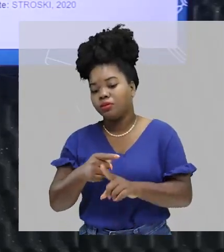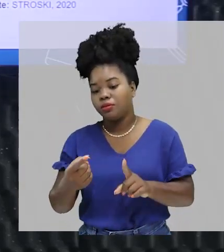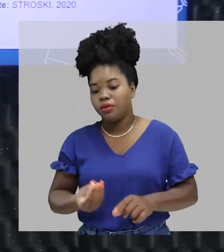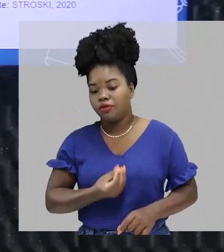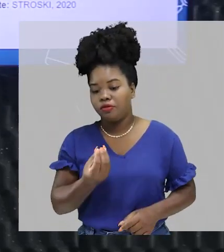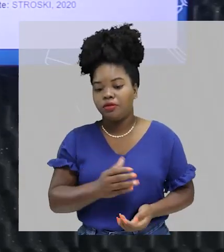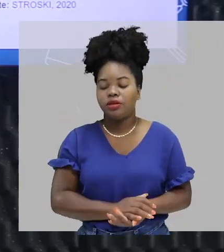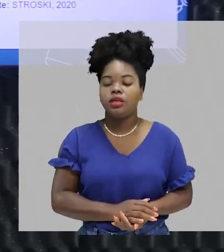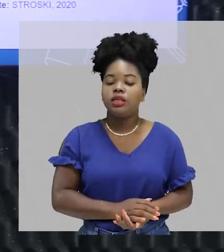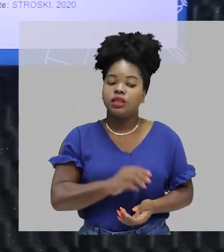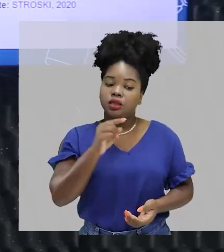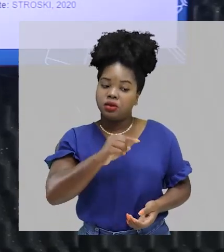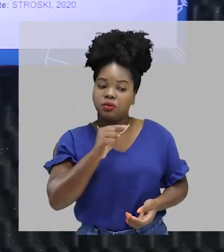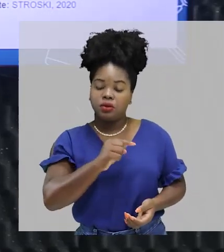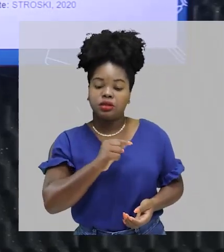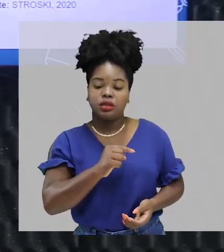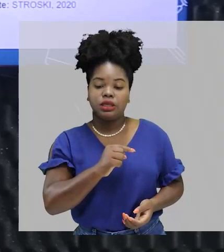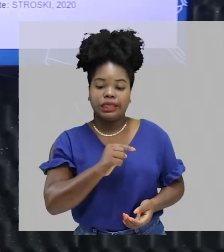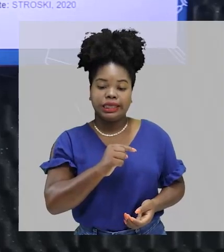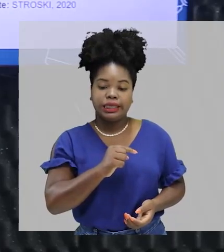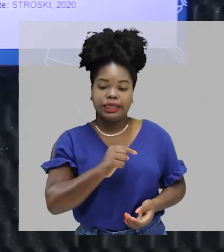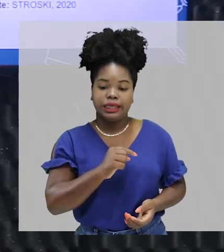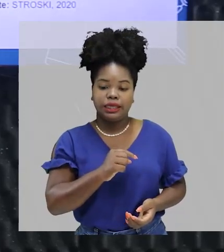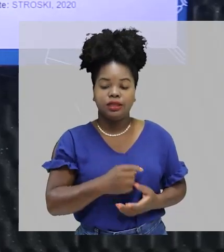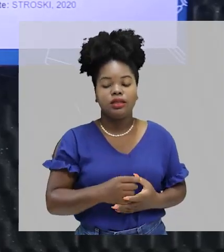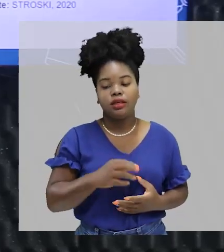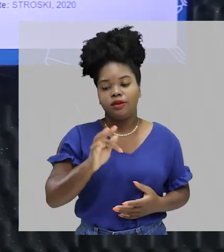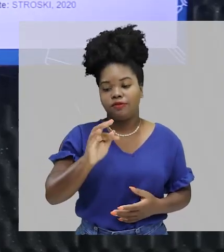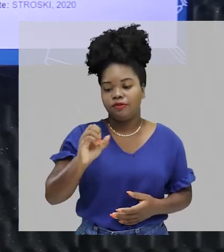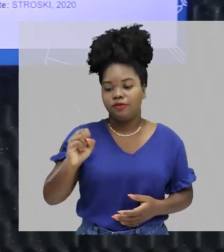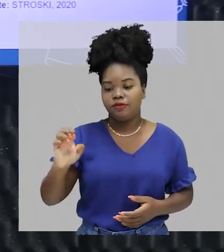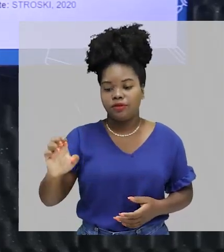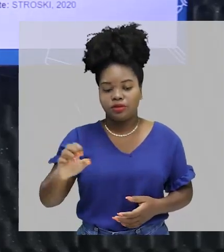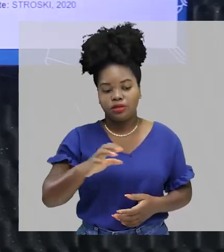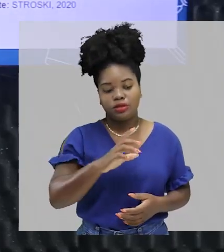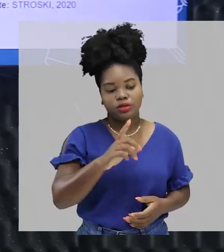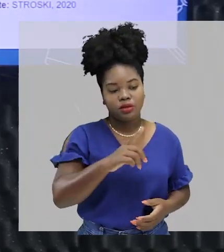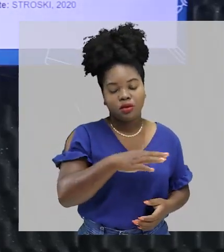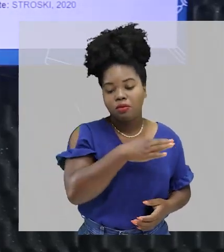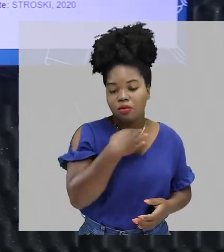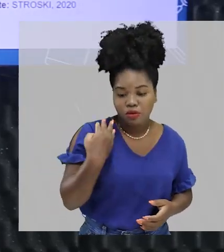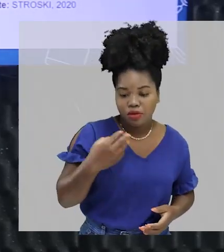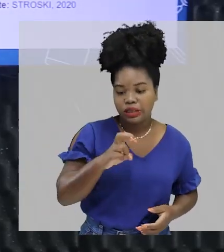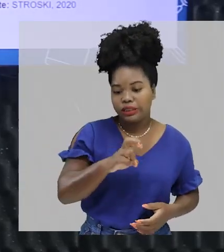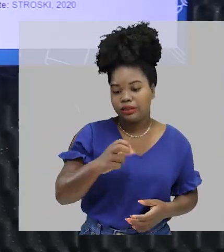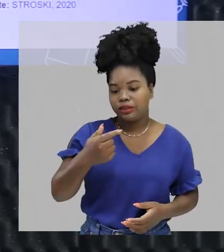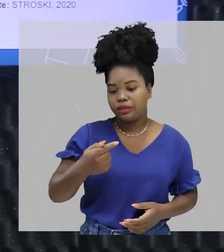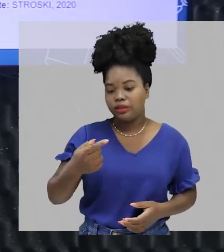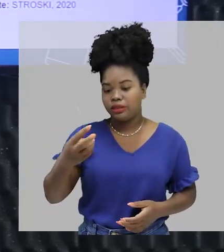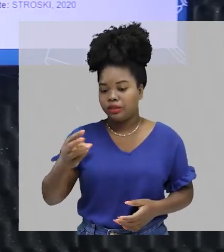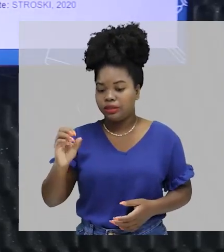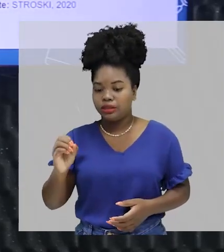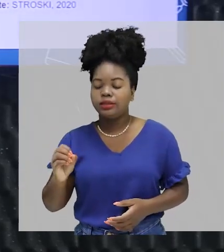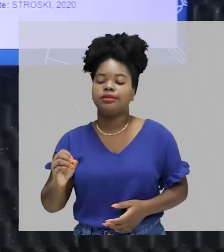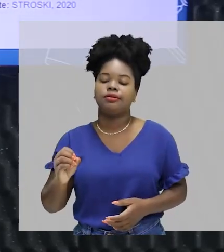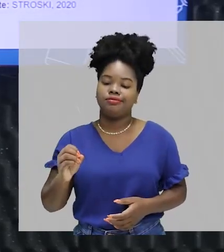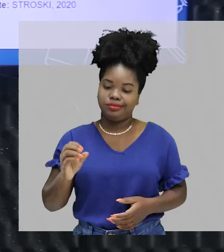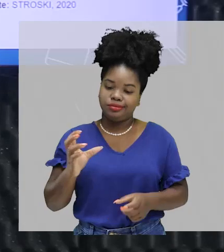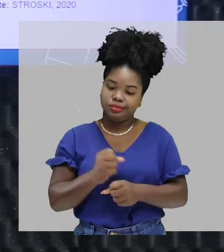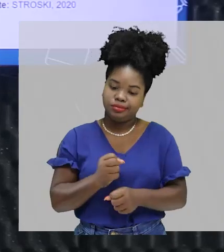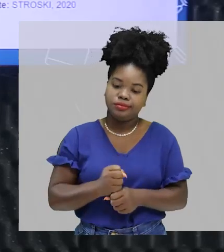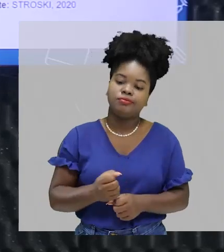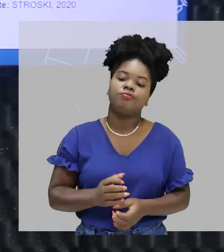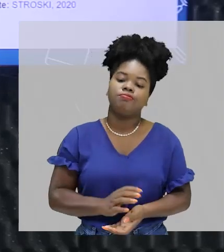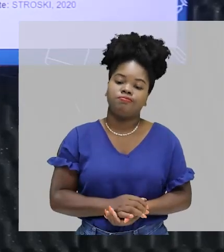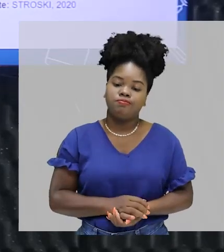meia-vida. Então, aquele fóssil morreu, certo? Morreu há 5.730 anos atrás. Show